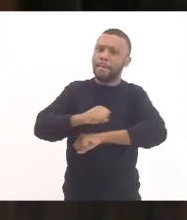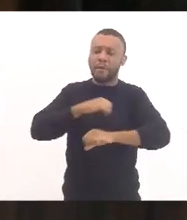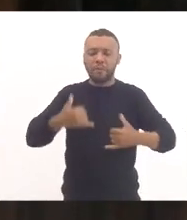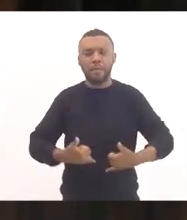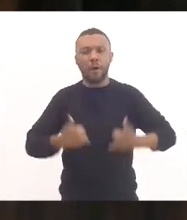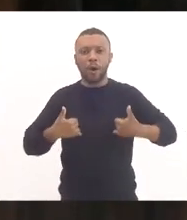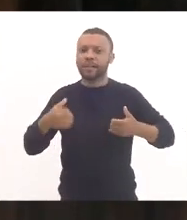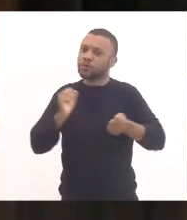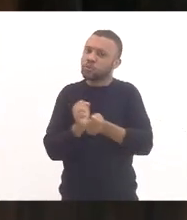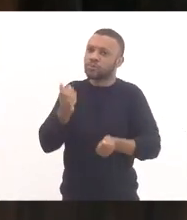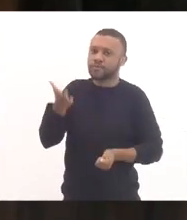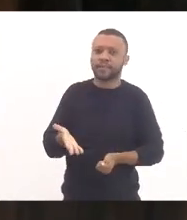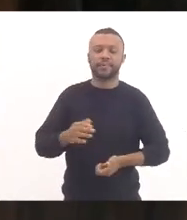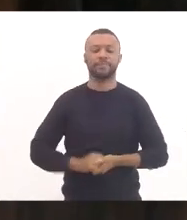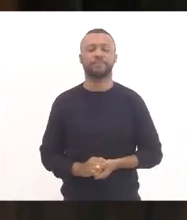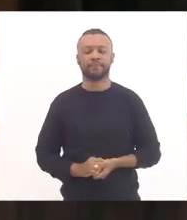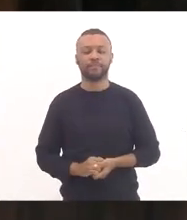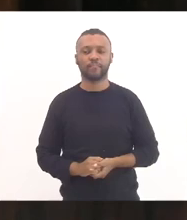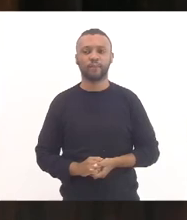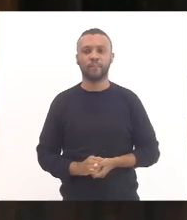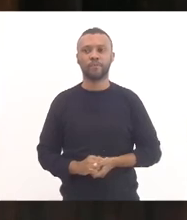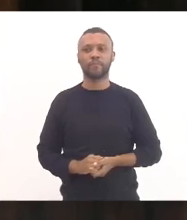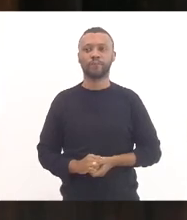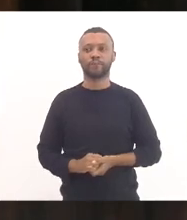tá contigo aí meu irmão